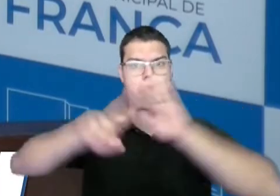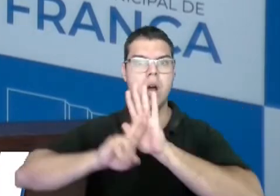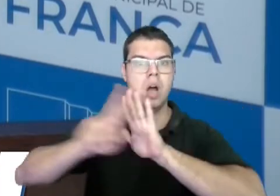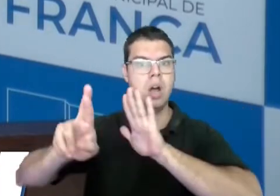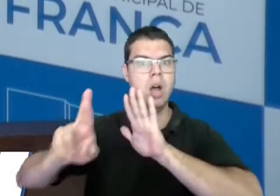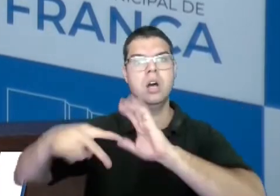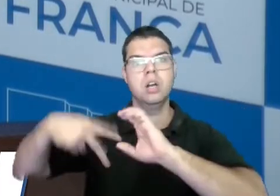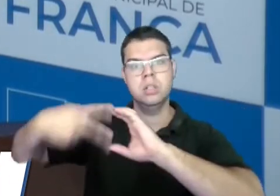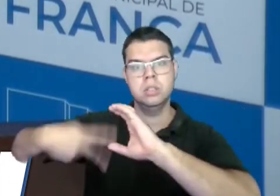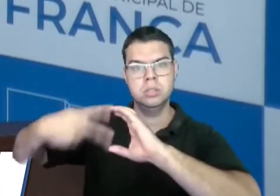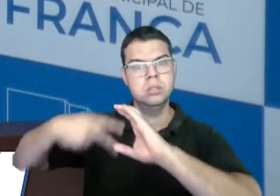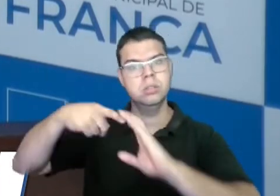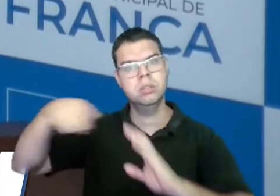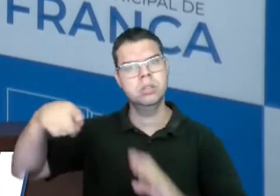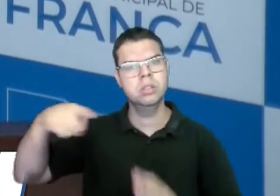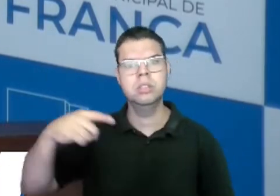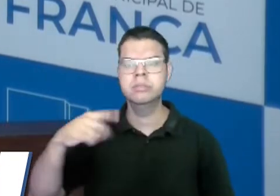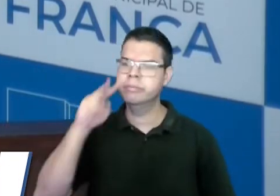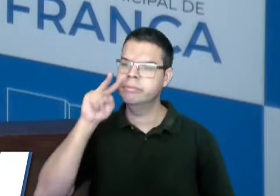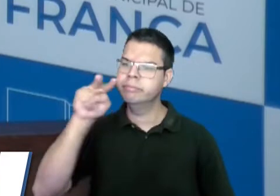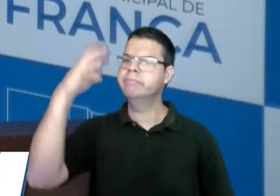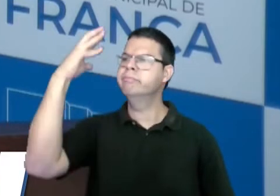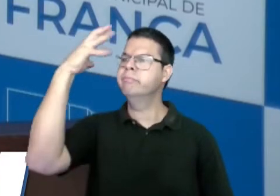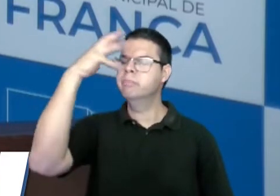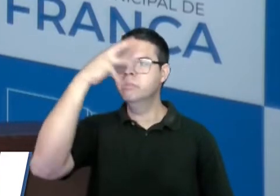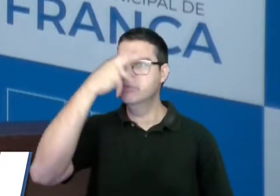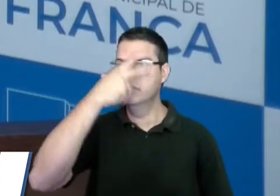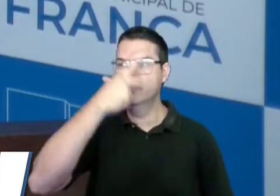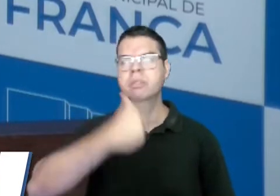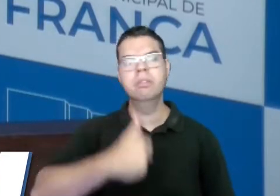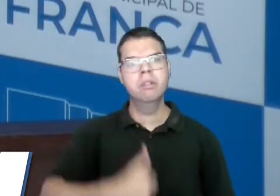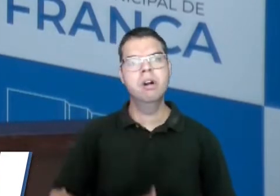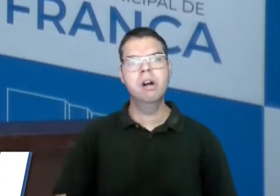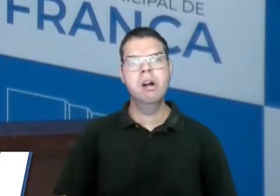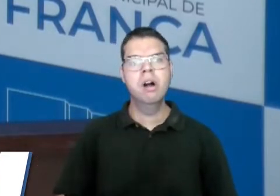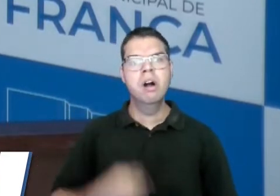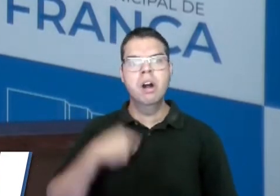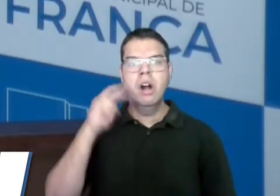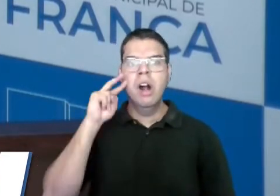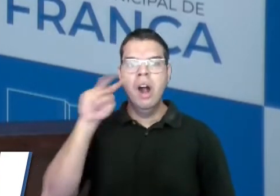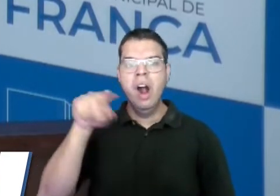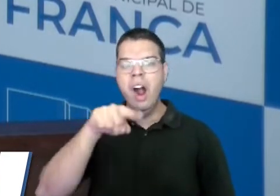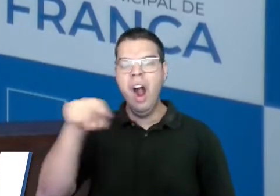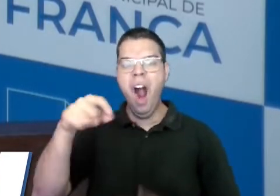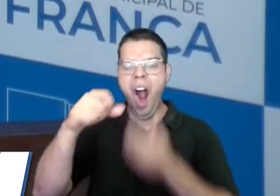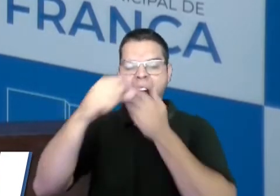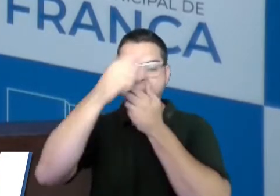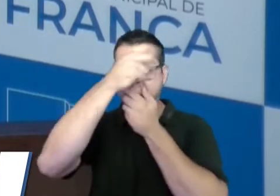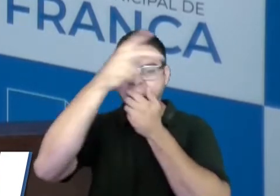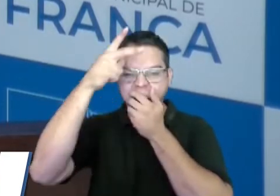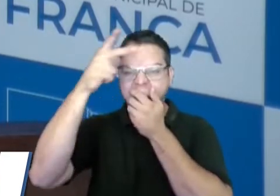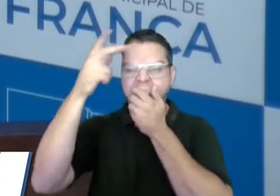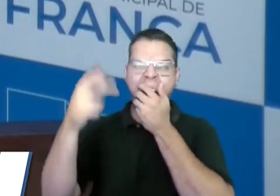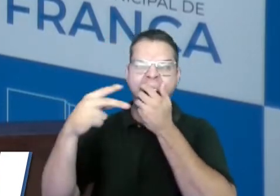municipais, e foi muito bonito. E eu vi aqueles prefeitos, vi todos aqueles vereadores,